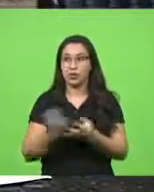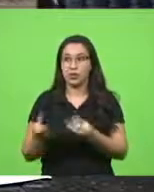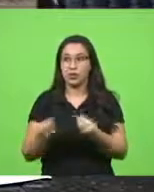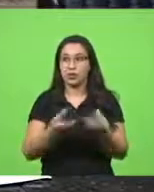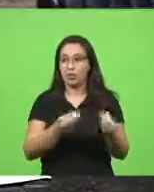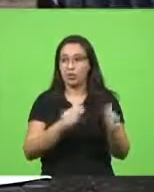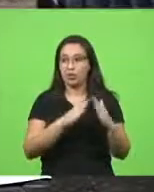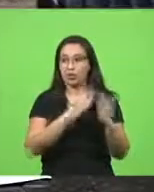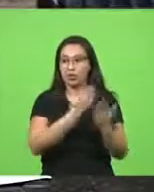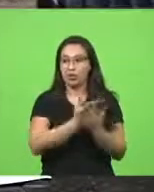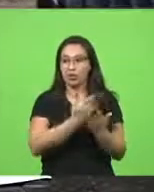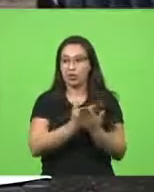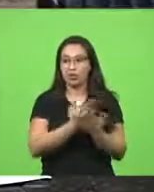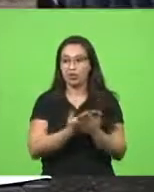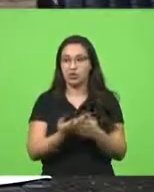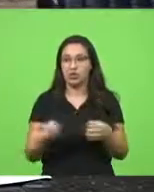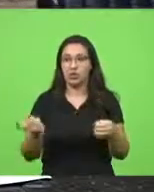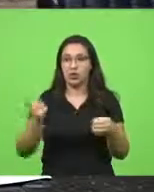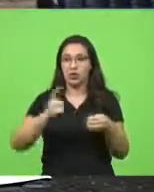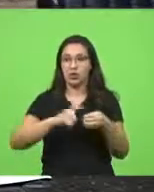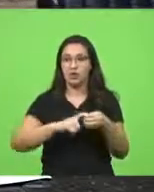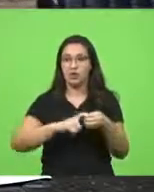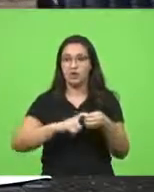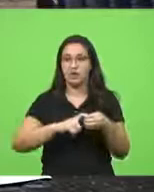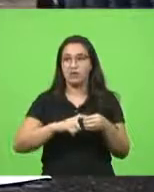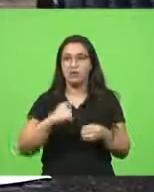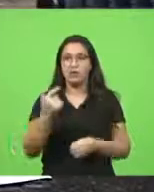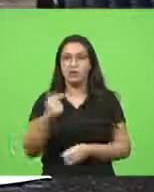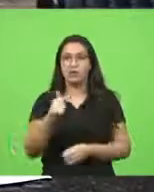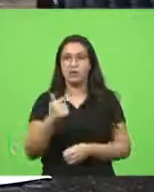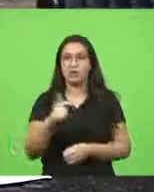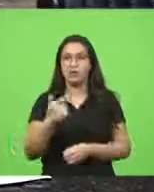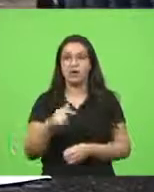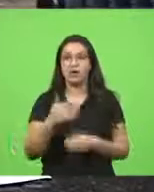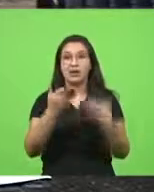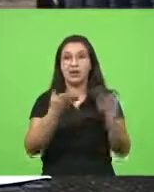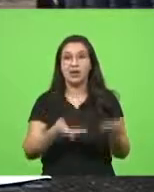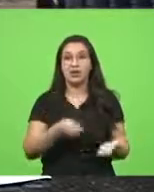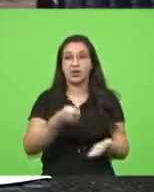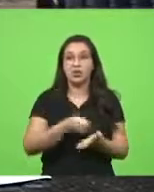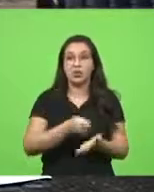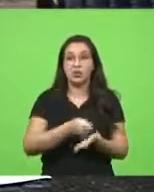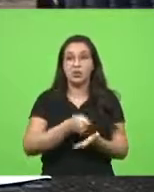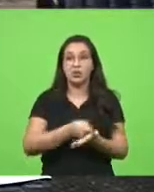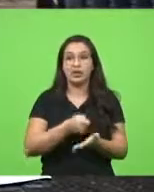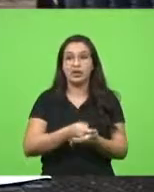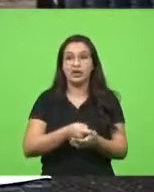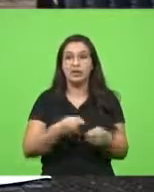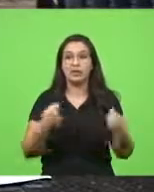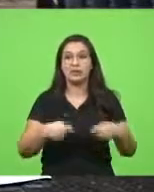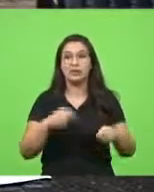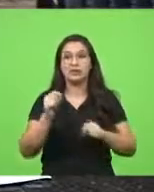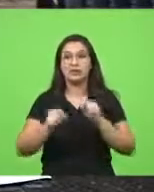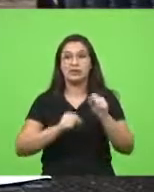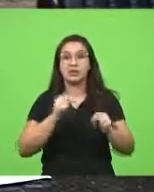das aulas não tinham voltado ainda. Mesmo assim, elas foram obrigadas a fazer o que não queriam.